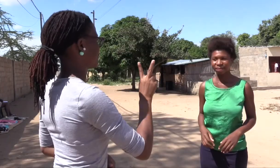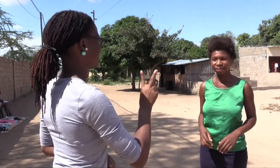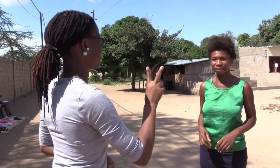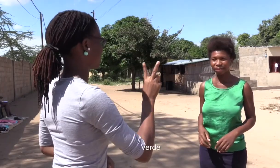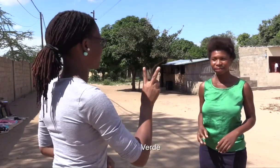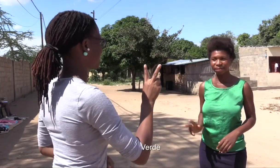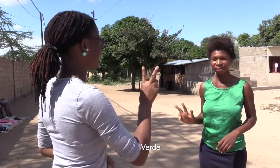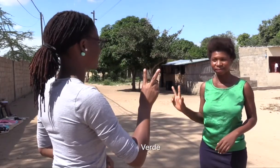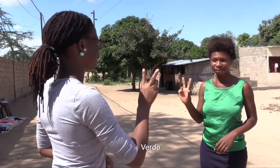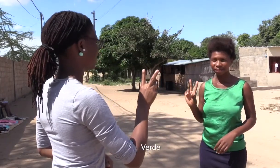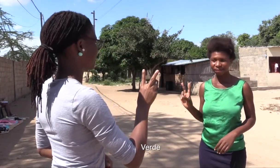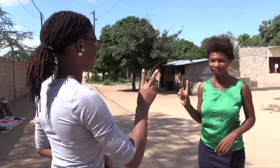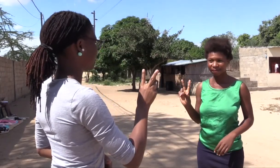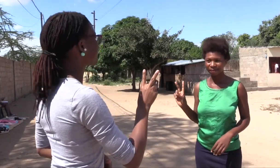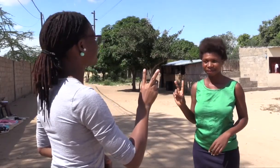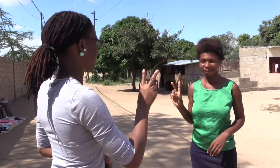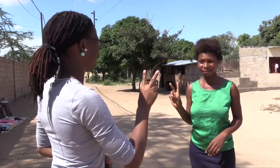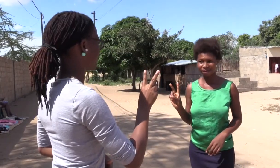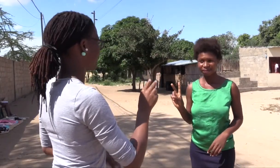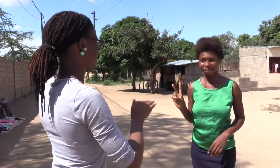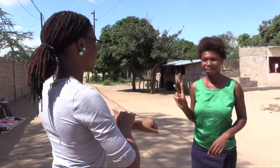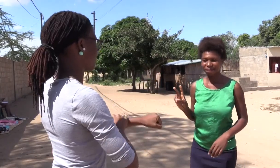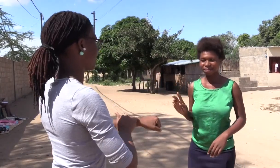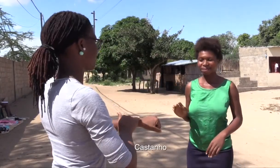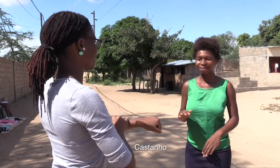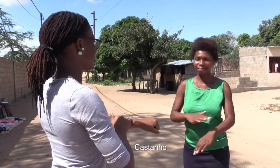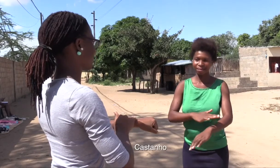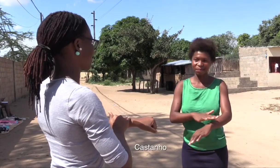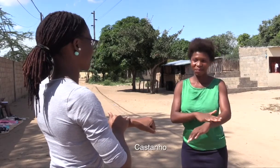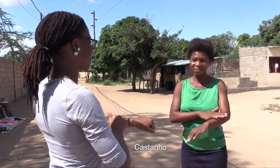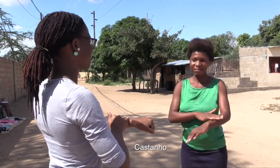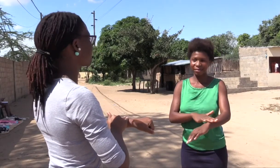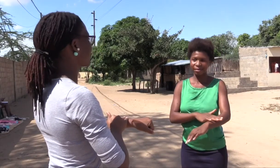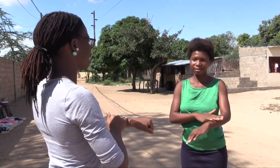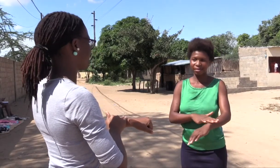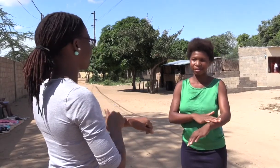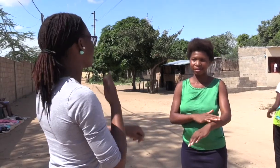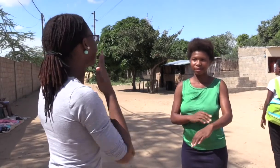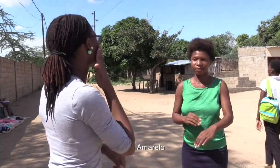Verde, castanho,